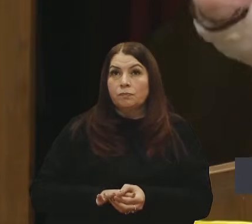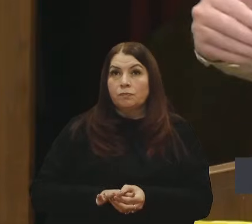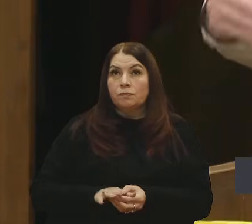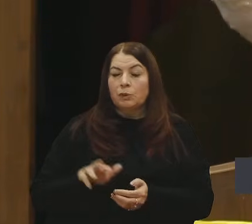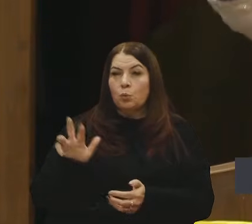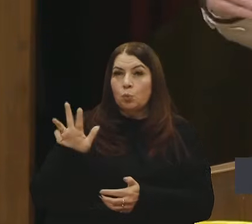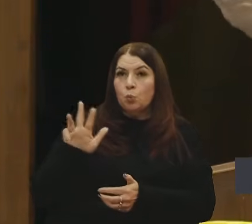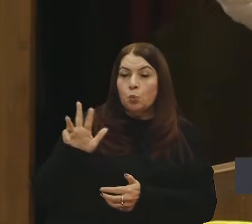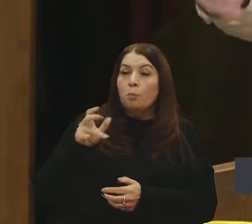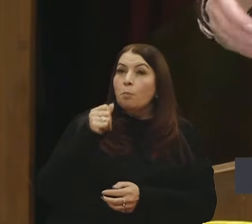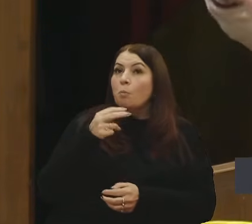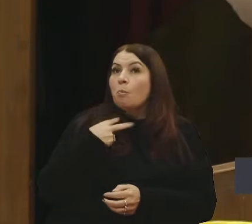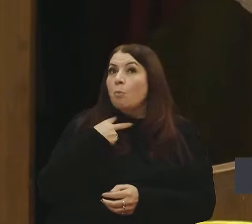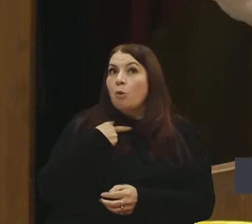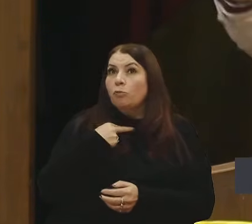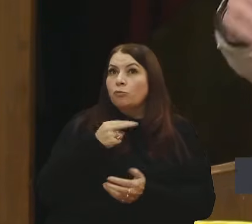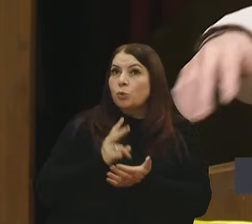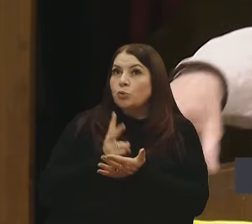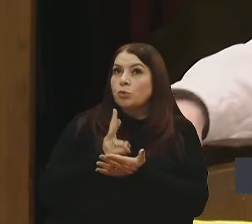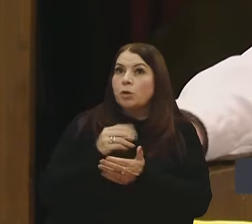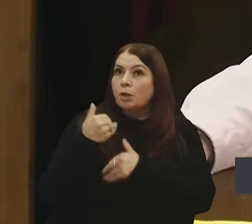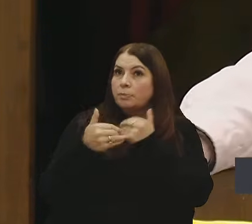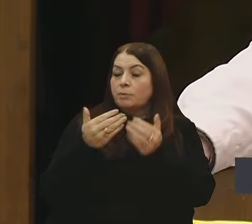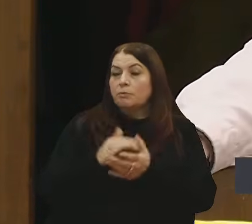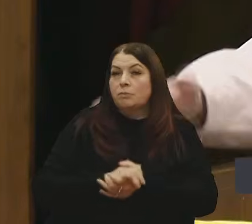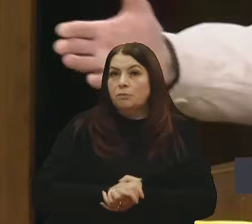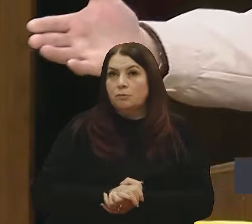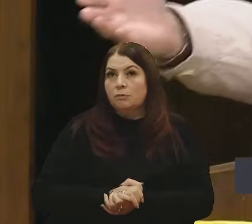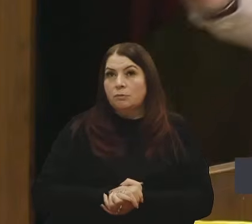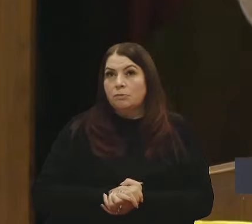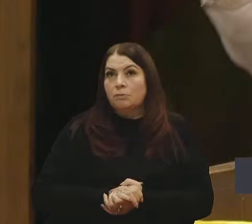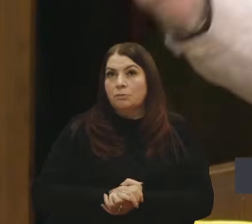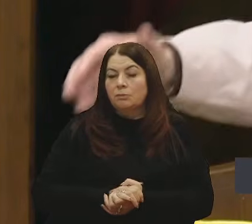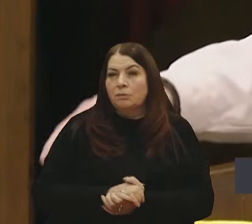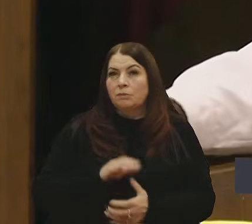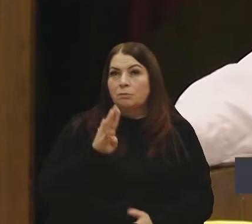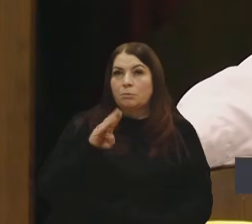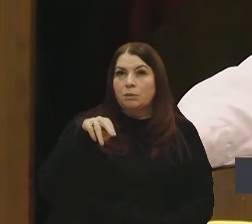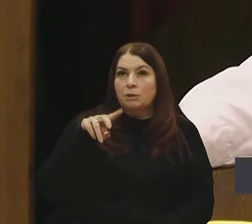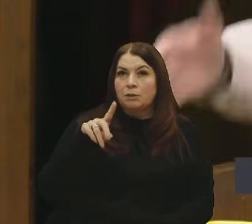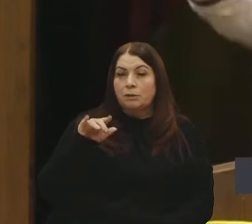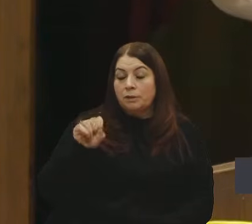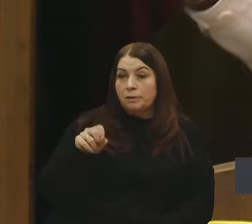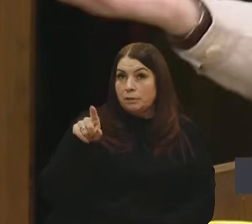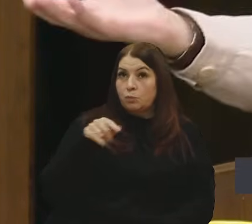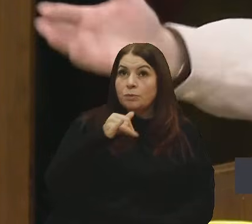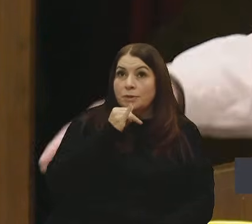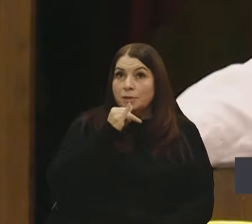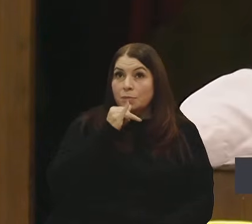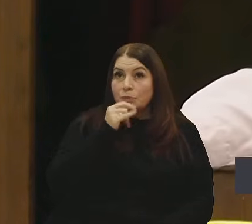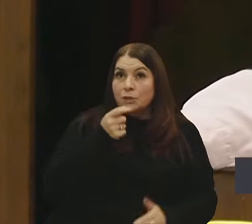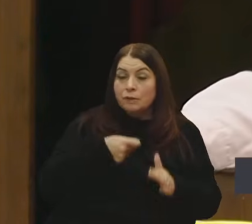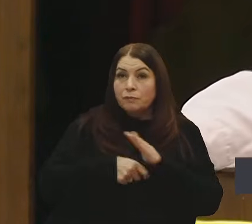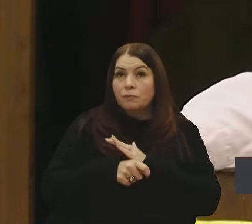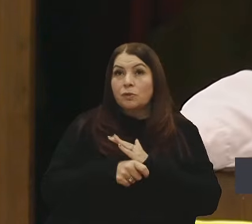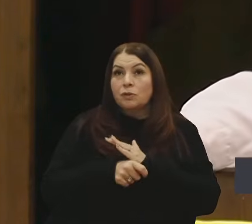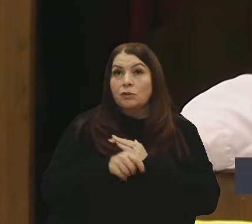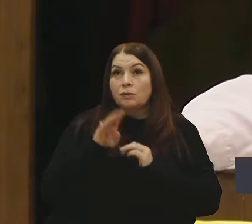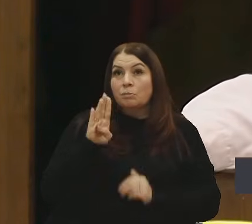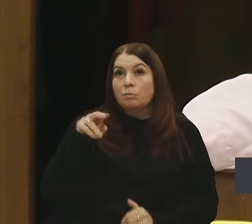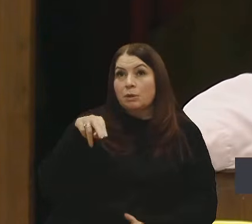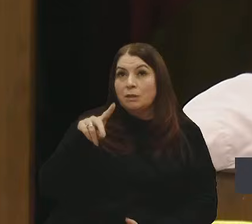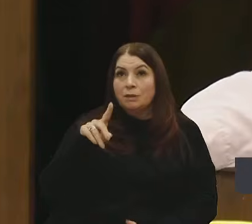Lula não pode dar continuidade a esse processo. O BNDES dá um exemplo. Teve investimento em